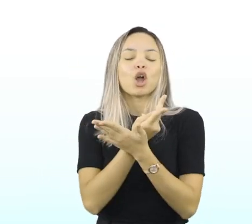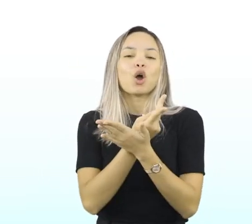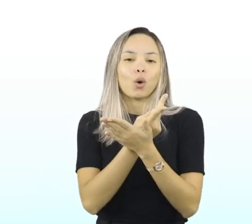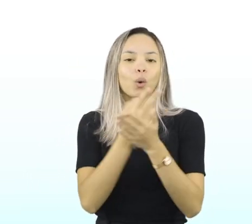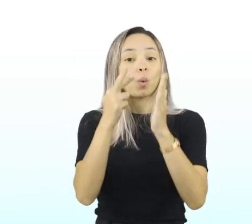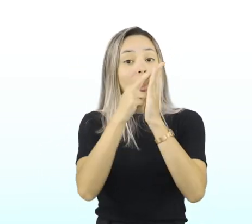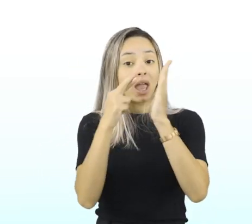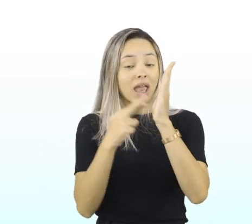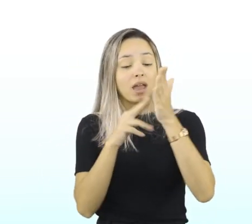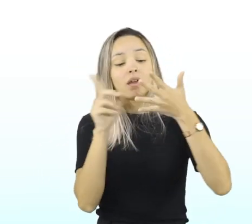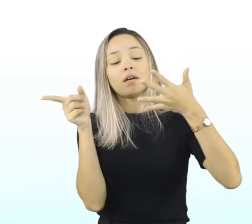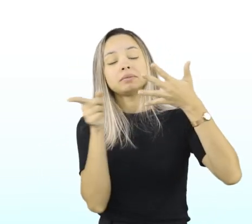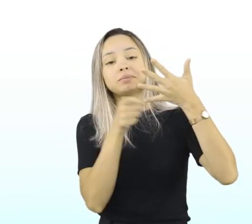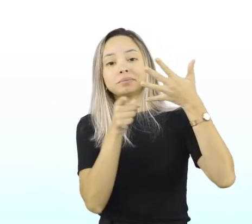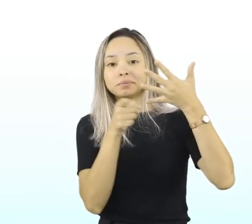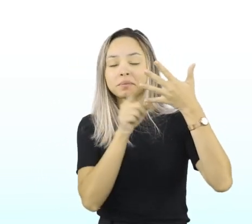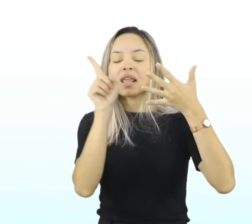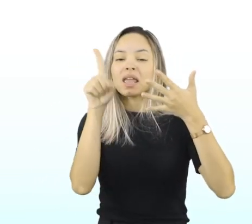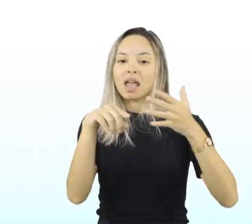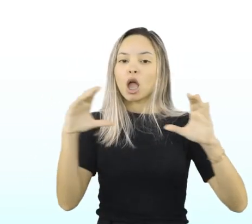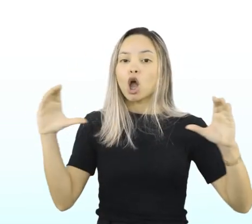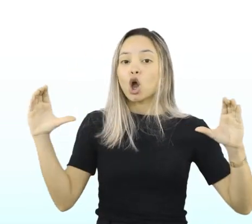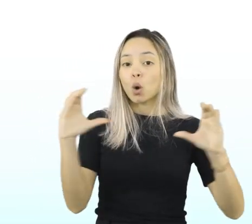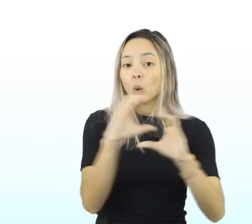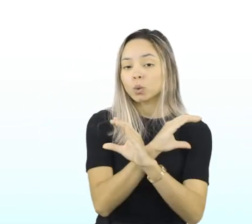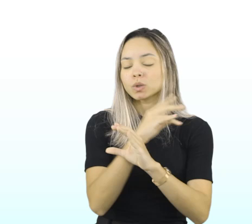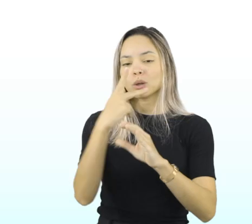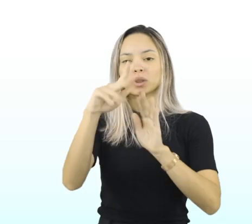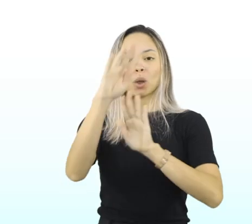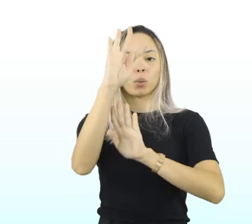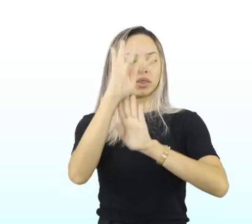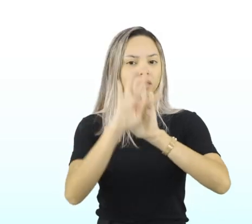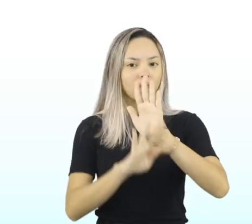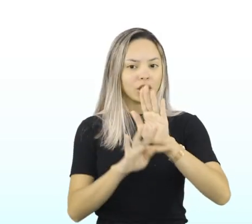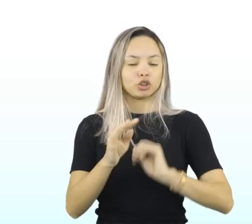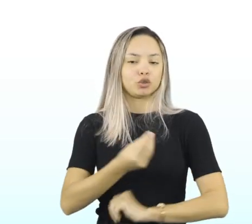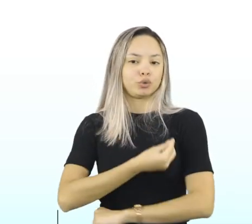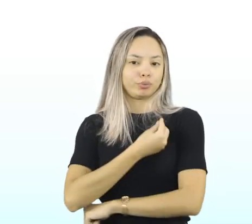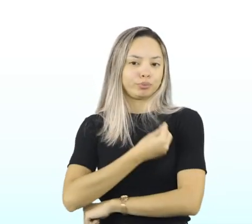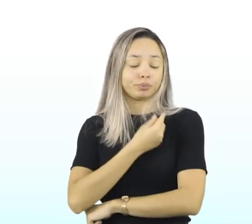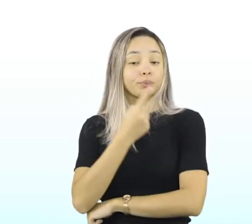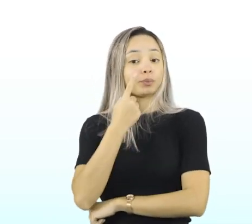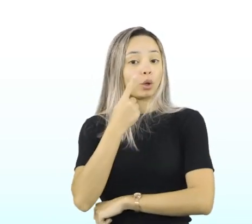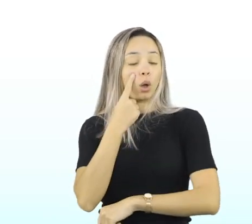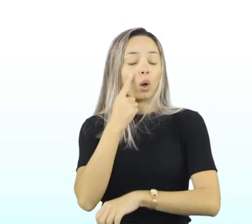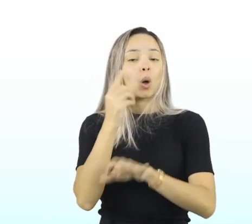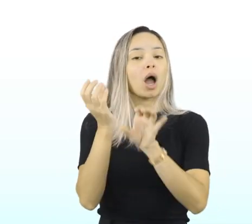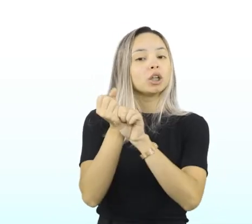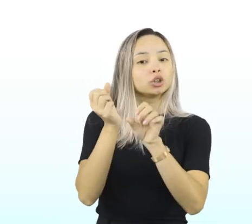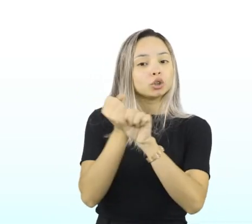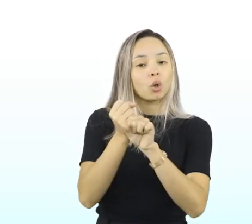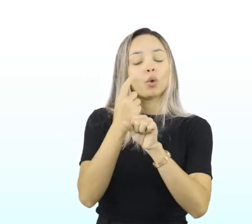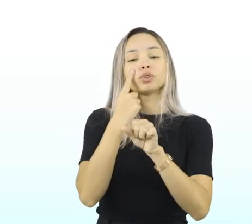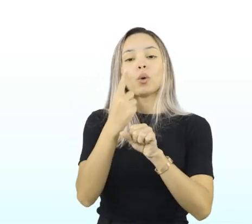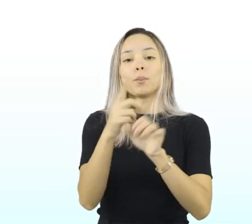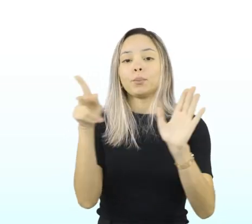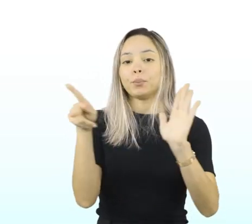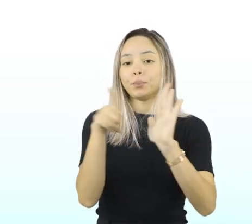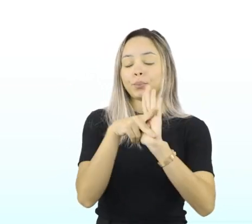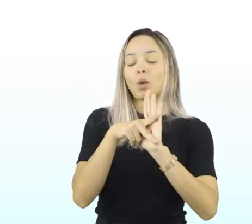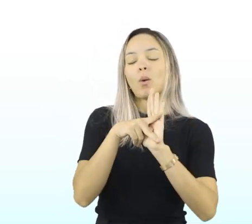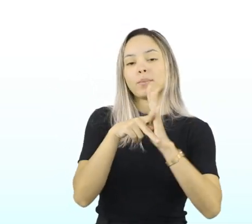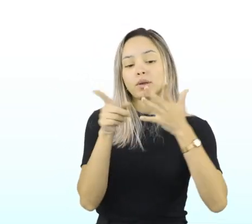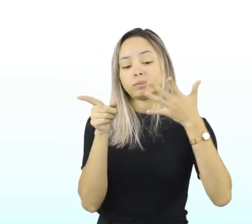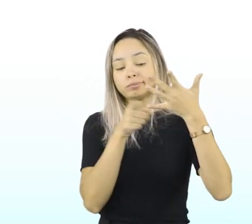competência 5, que é exatamente a conclusão. A conclusão do teu texto vai estar aí, ó. A nota vai ser exatamente para a